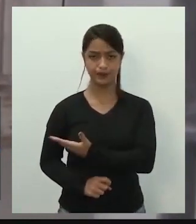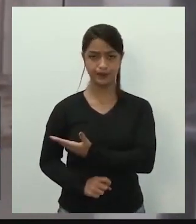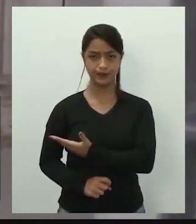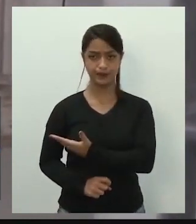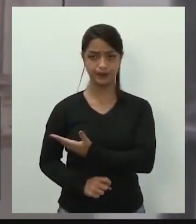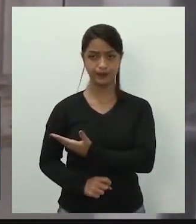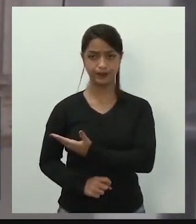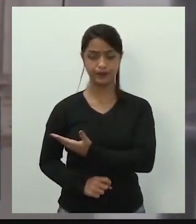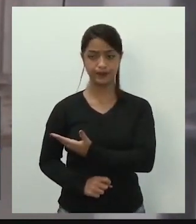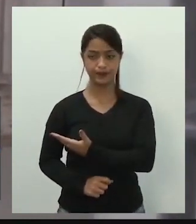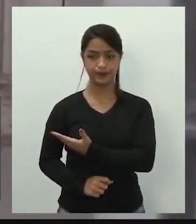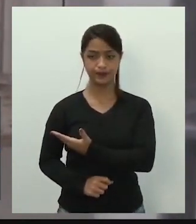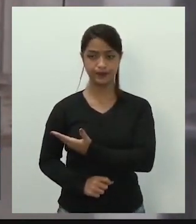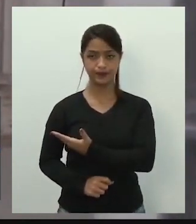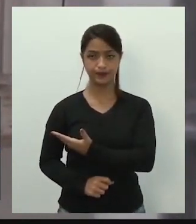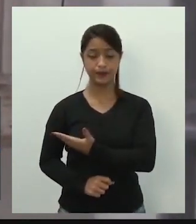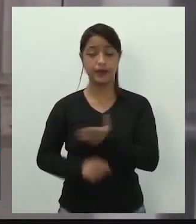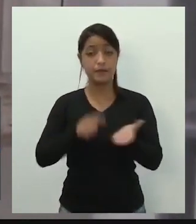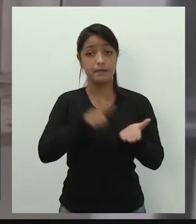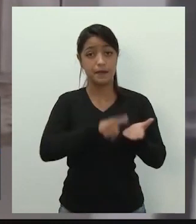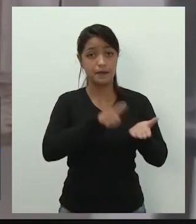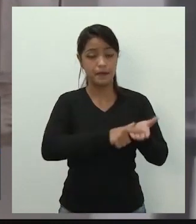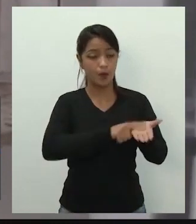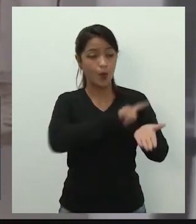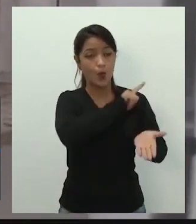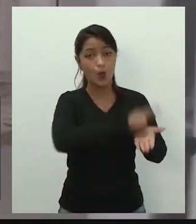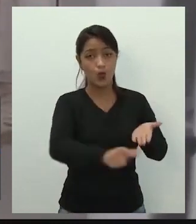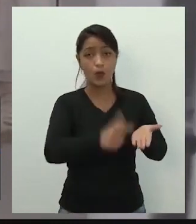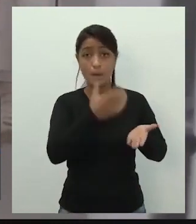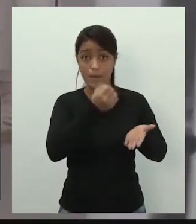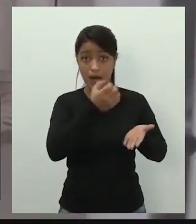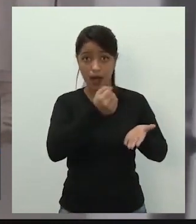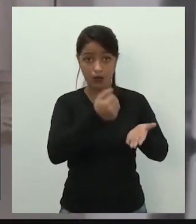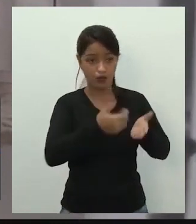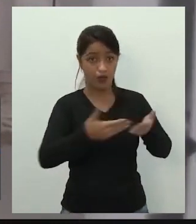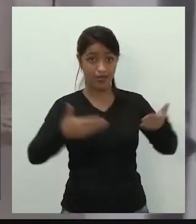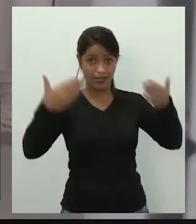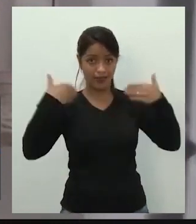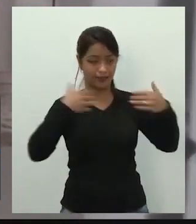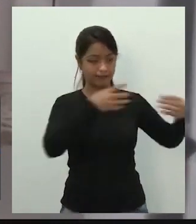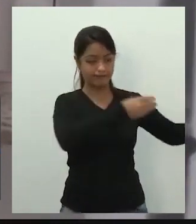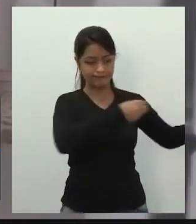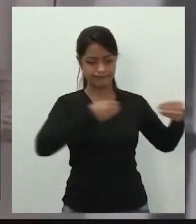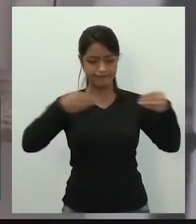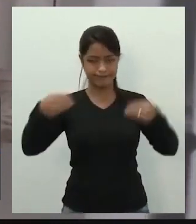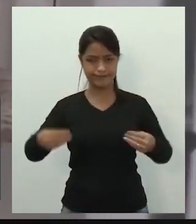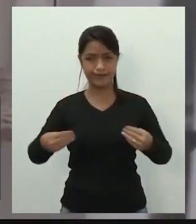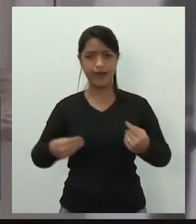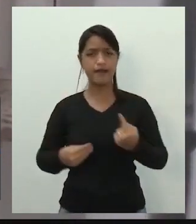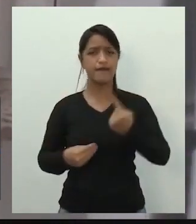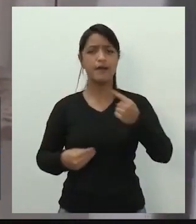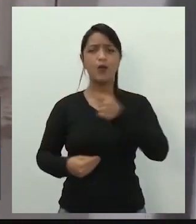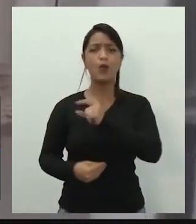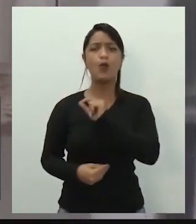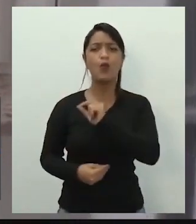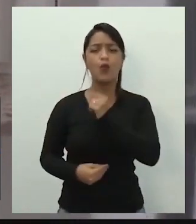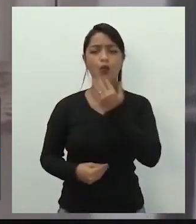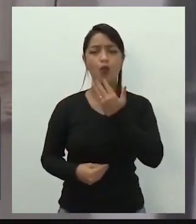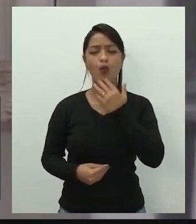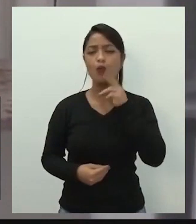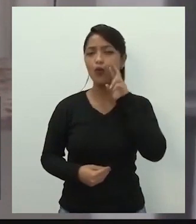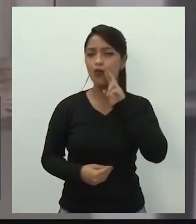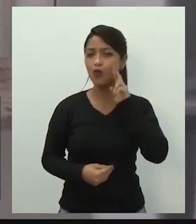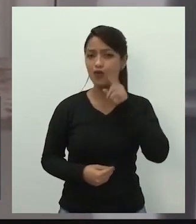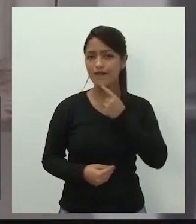em presença, uma folha branca no fundo, essa aqui ficou bem avermelhada, bem rósea. É a solução